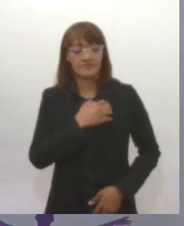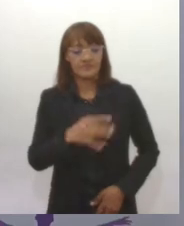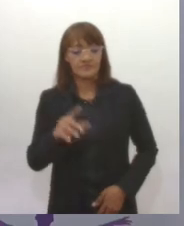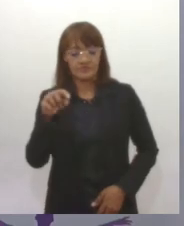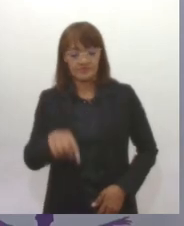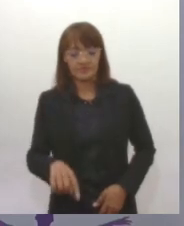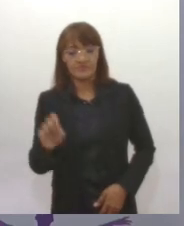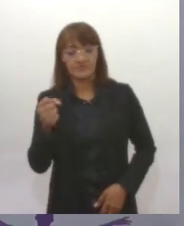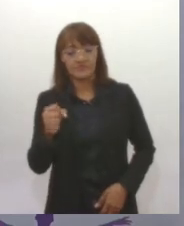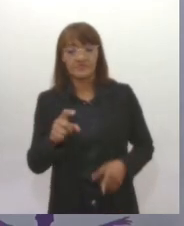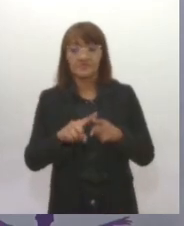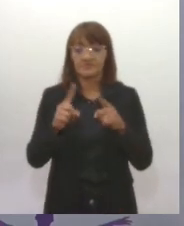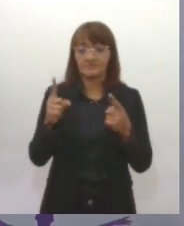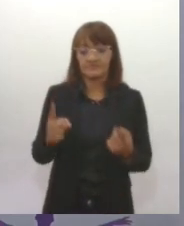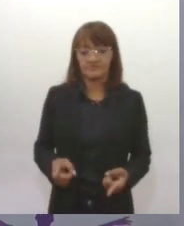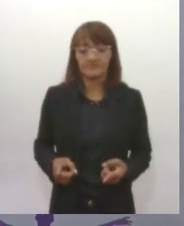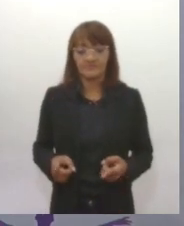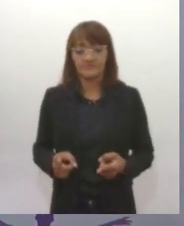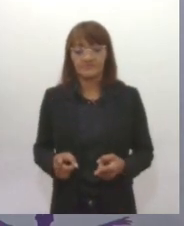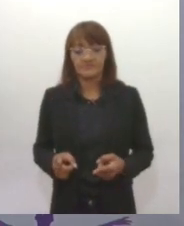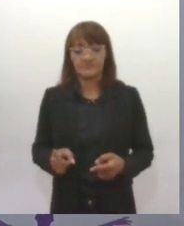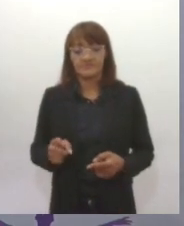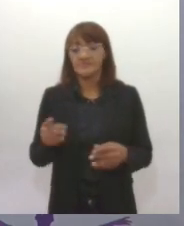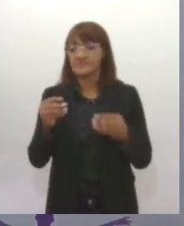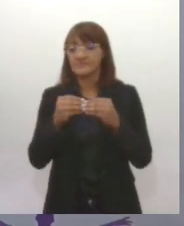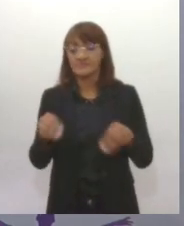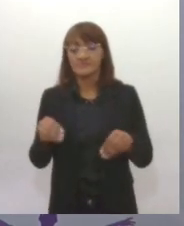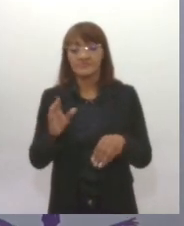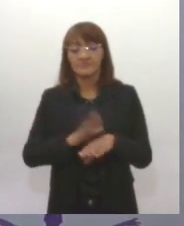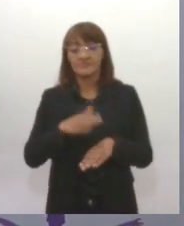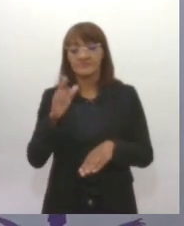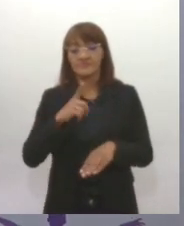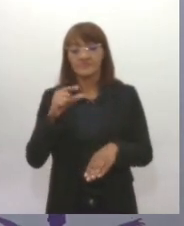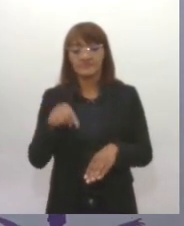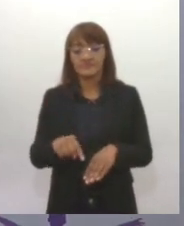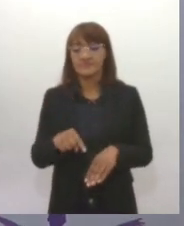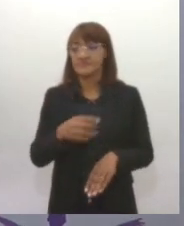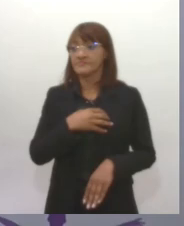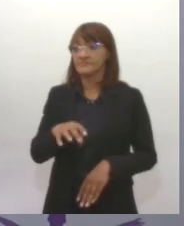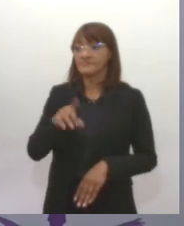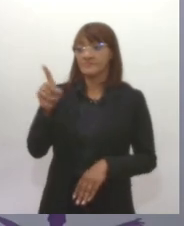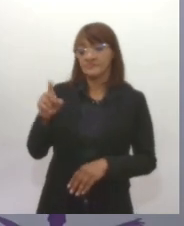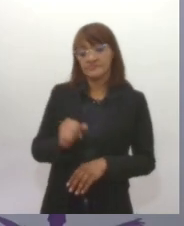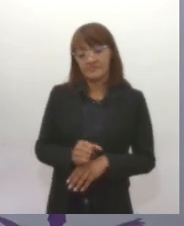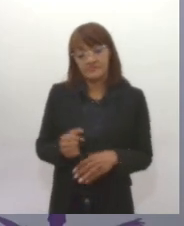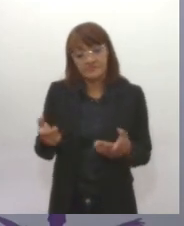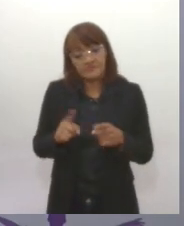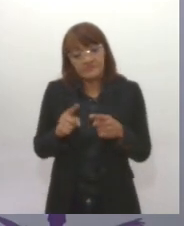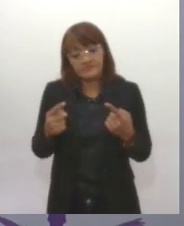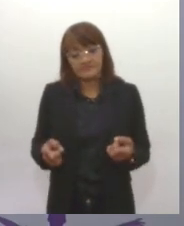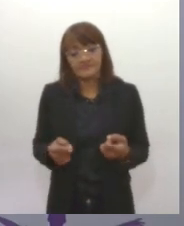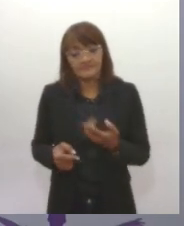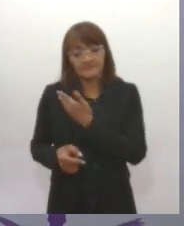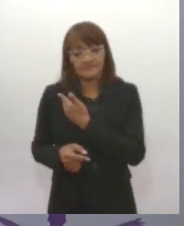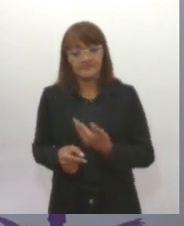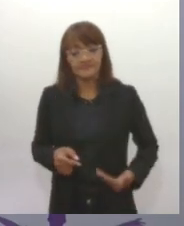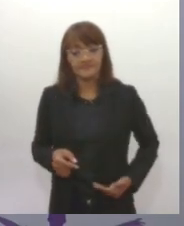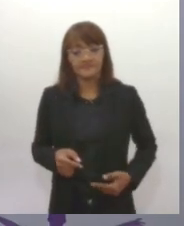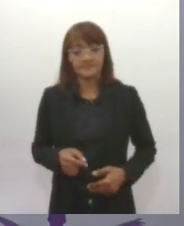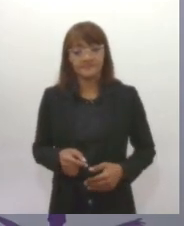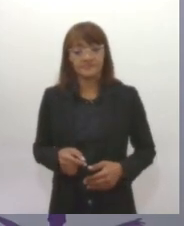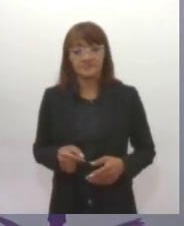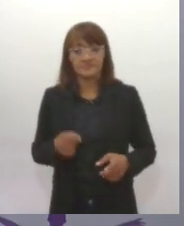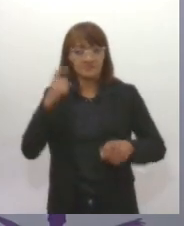mais danificada, ela fica, né, do lado da Bahia. Mas, como o governo da Bahia não deu importância nenhuma, né, nosso governador